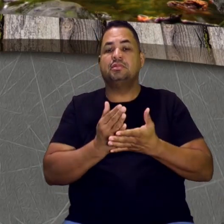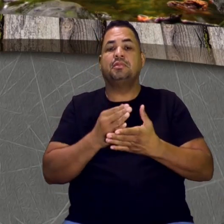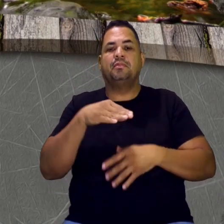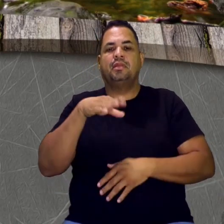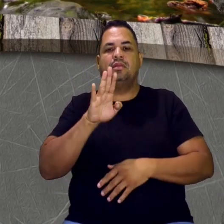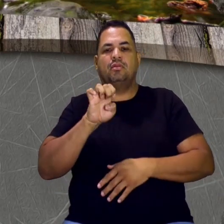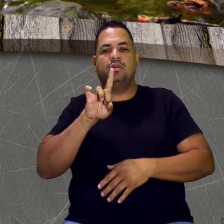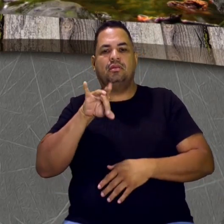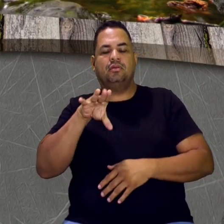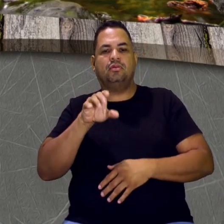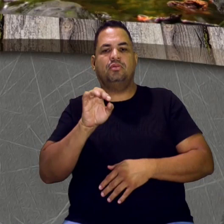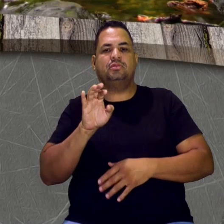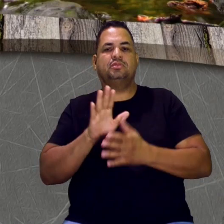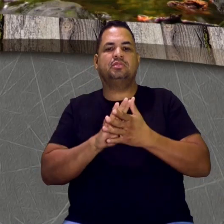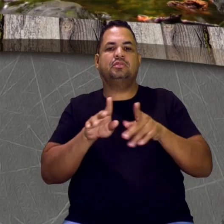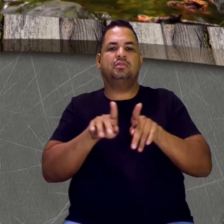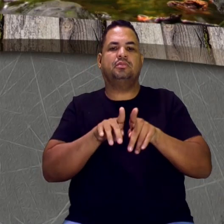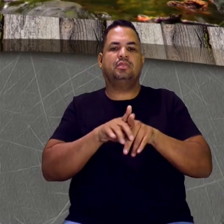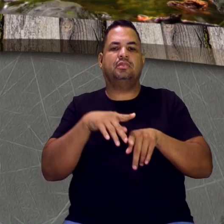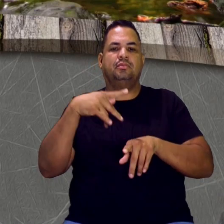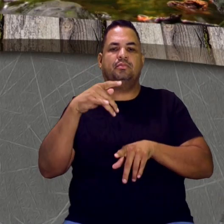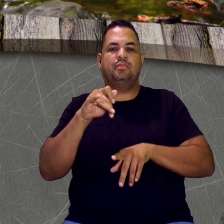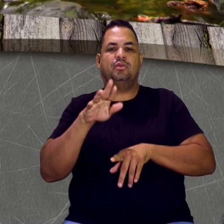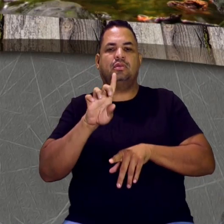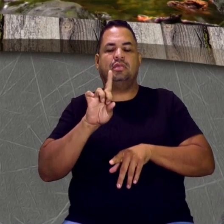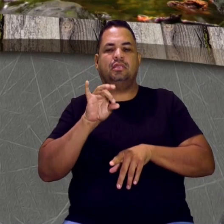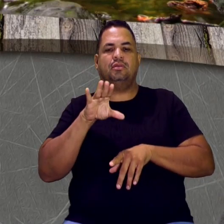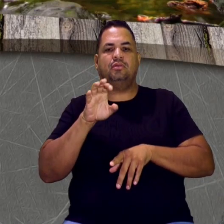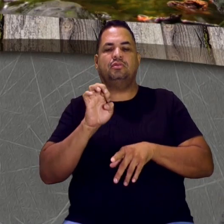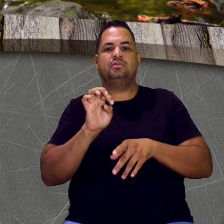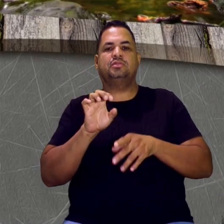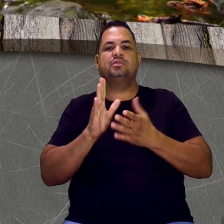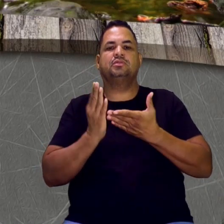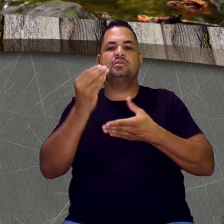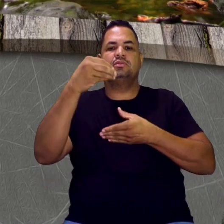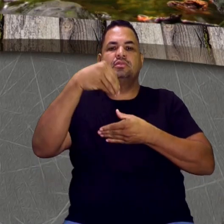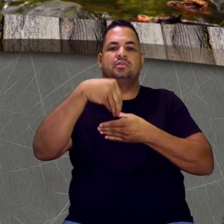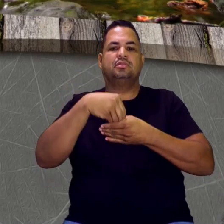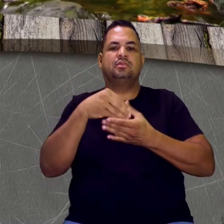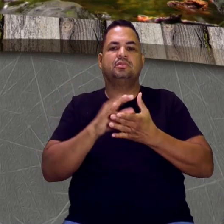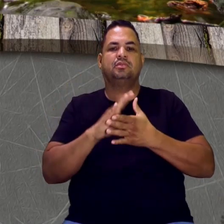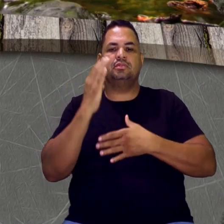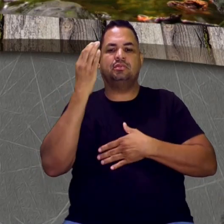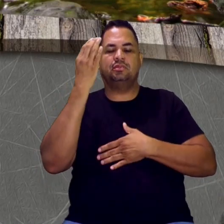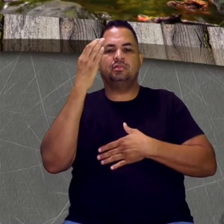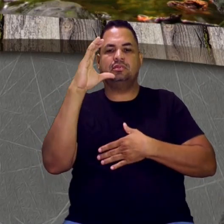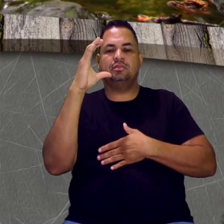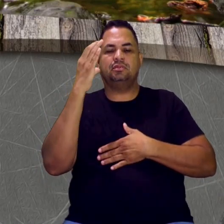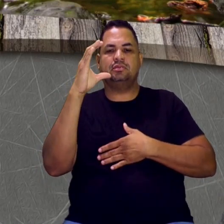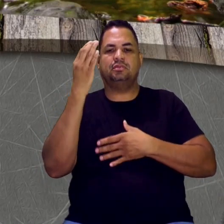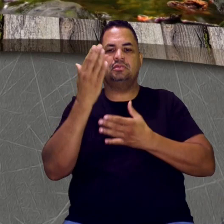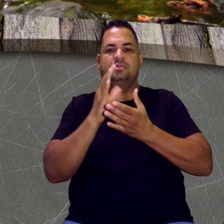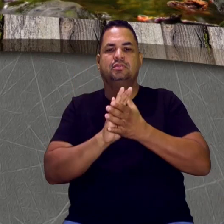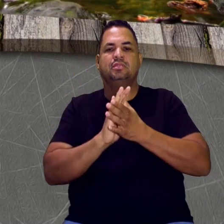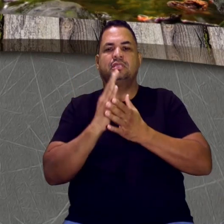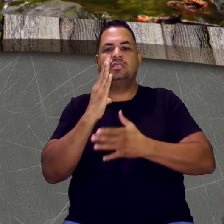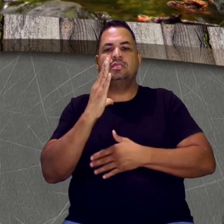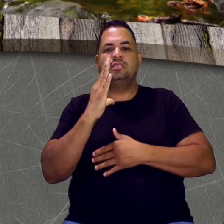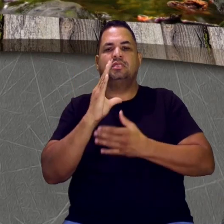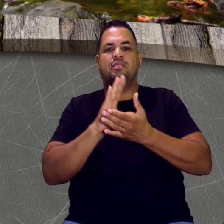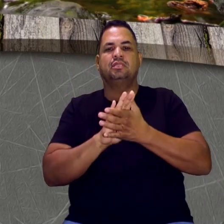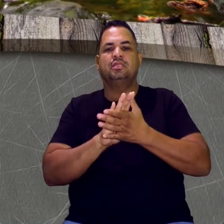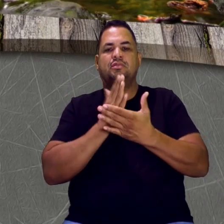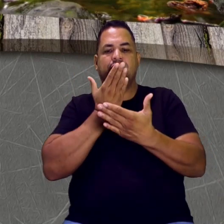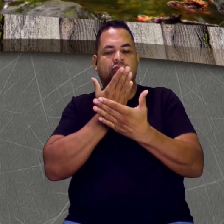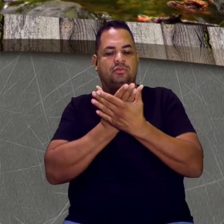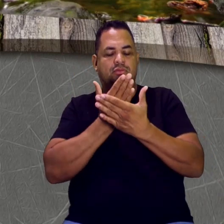procarionte, algumas diferenças básicas aí sobre isso, né? É claro que dentro da ciência da citologia, a gente tem